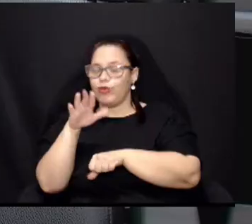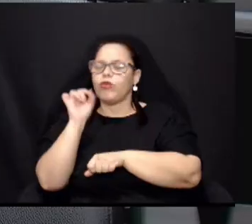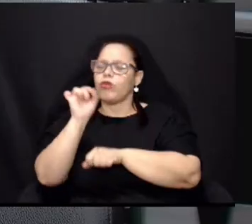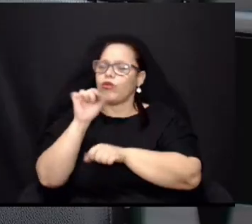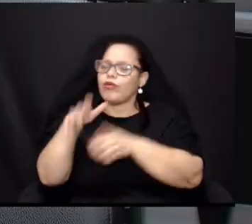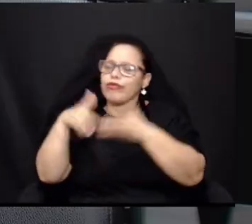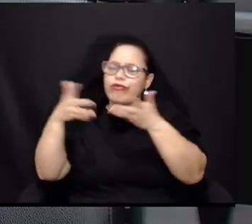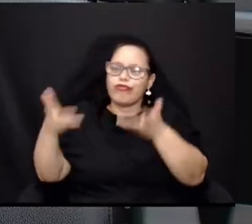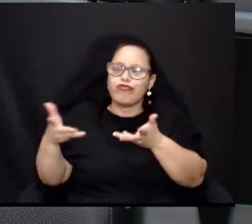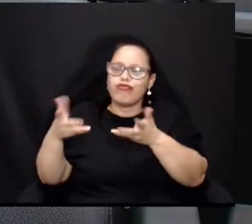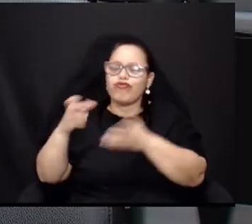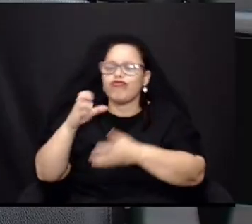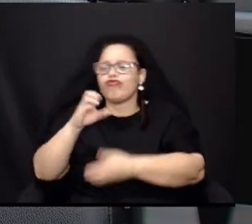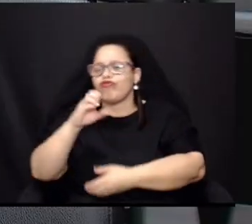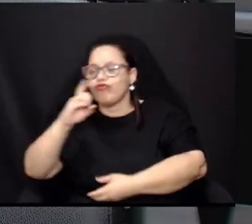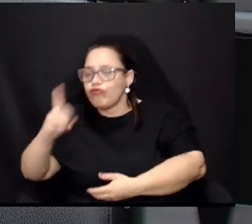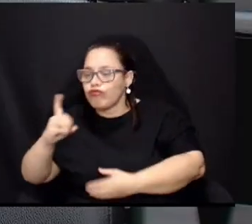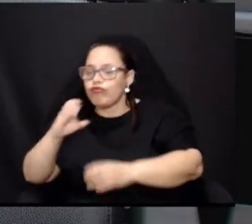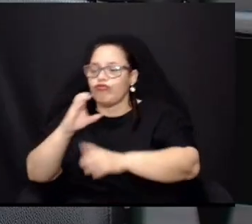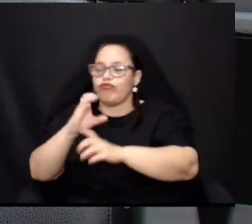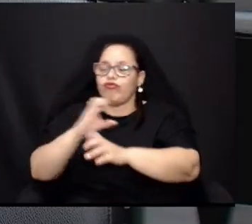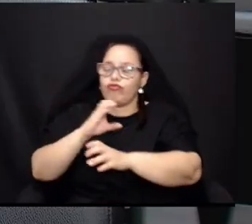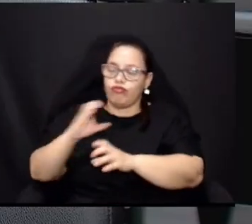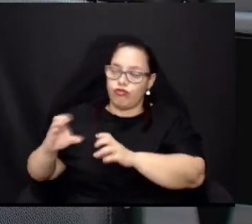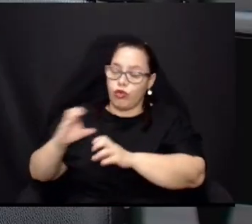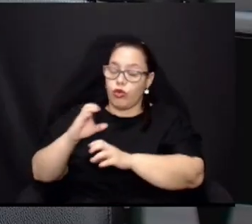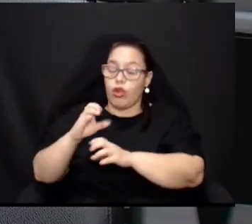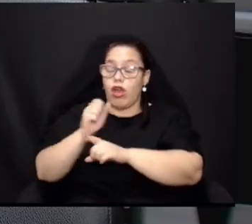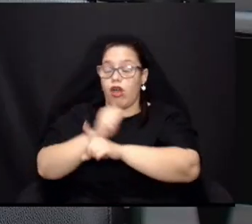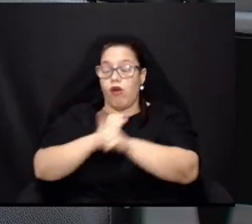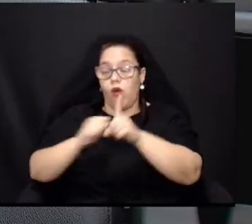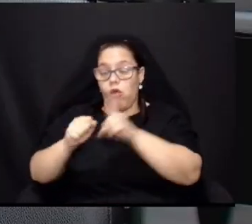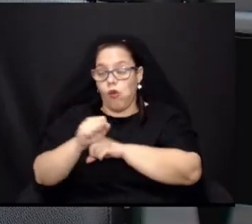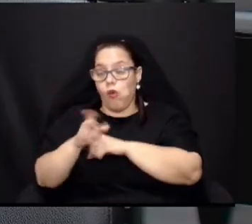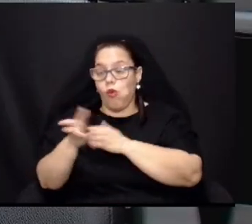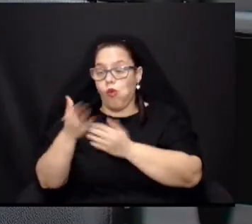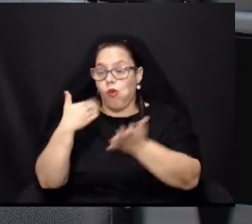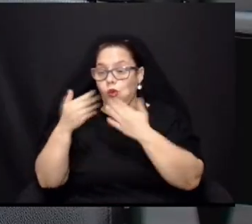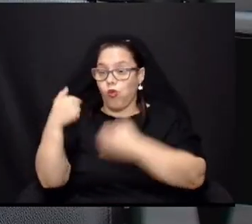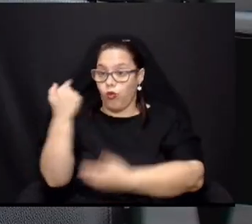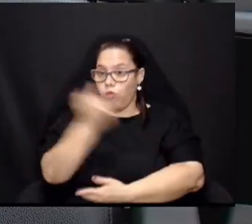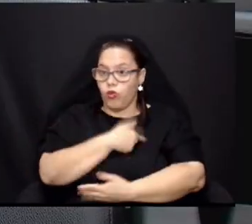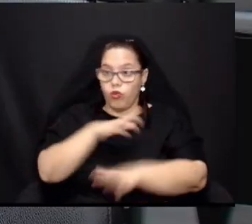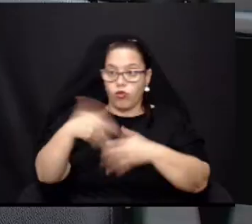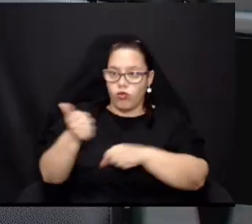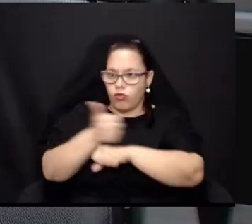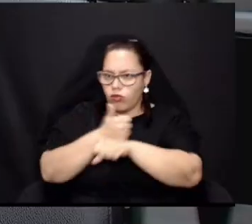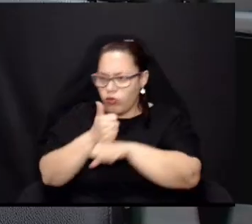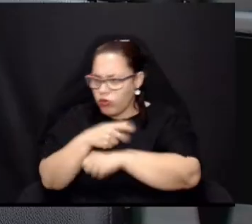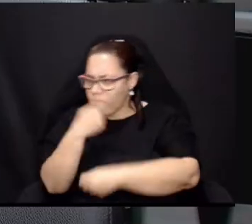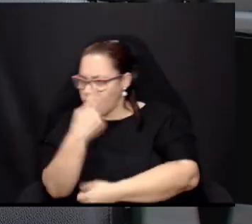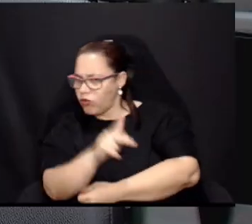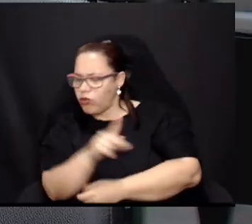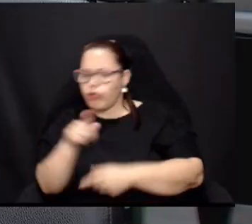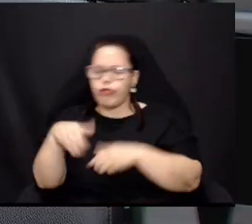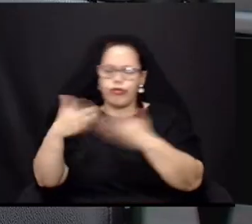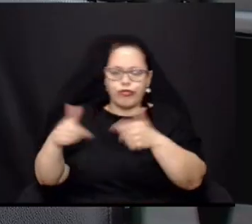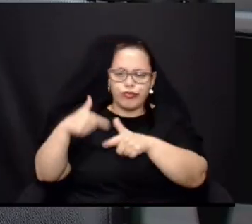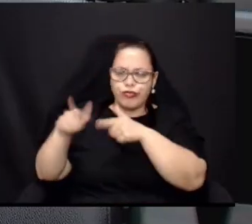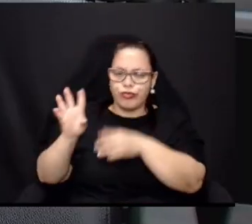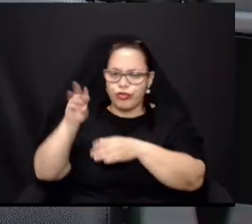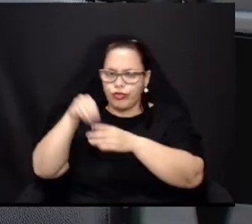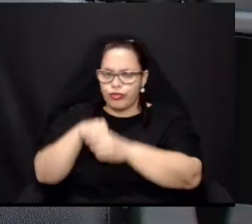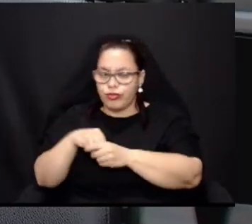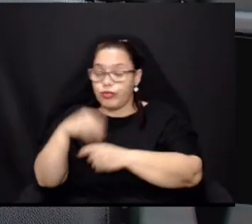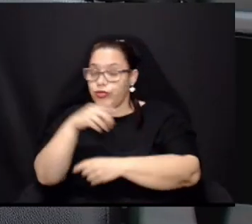Coordenadoria de Comunicação Social aqui do Legislativo, né. Conta pra gente então, né, qual que é a função, qual que é o trabalho realizado por esse setor aqui